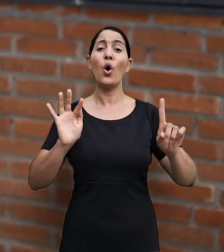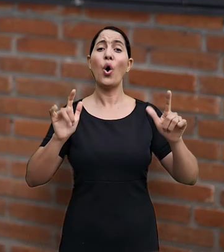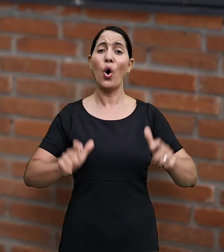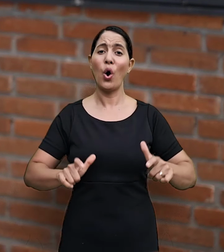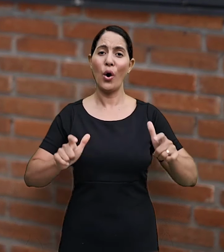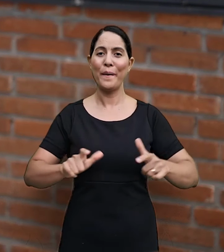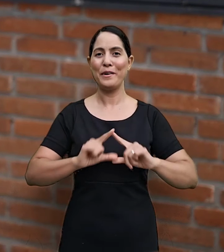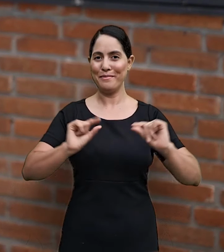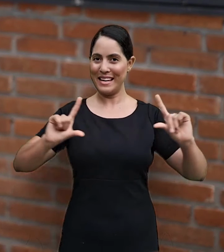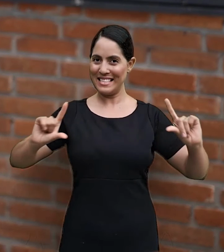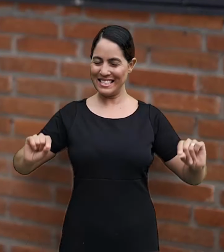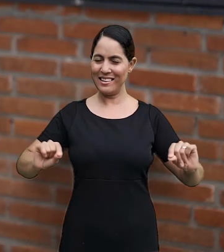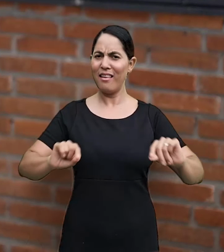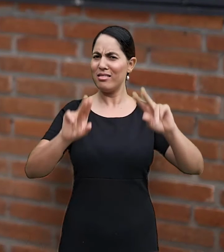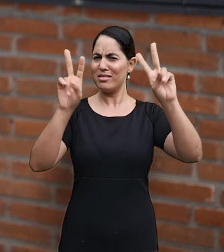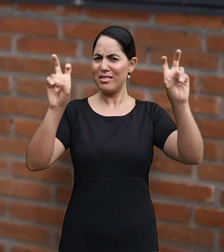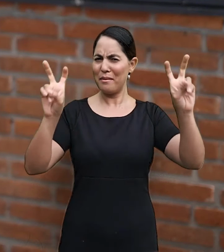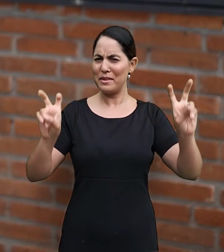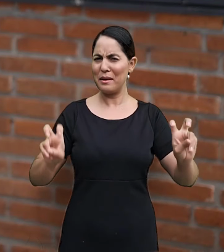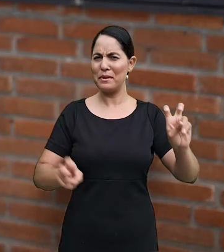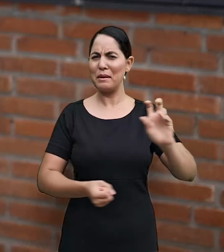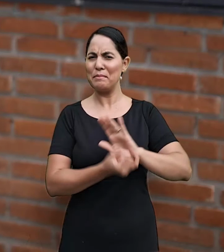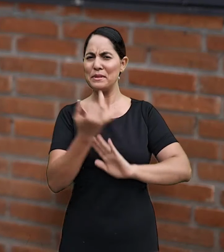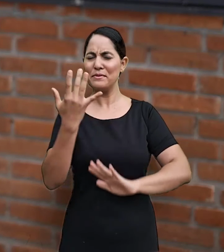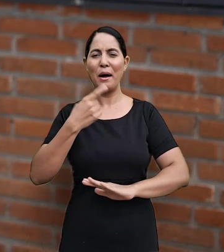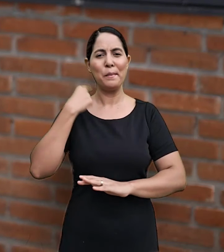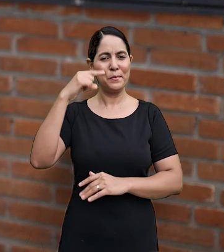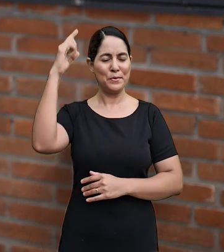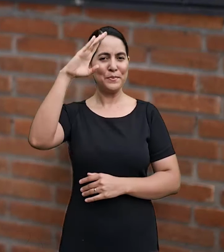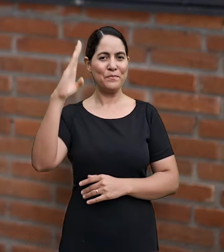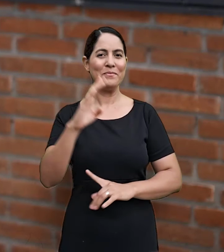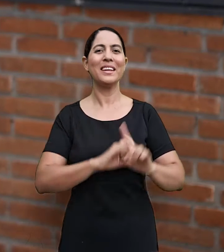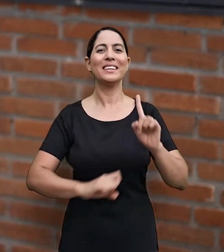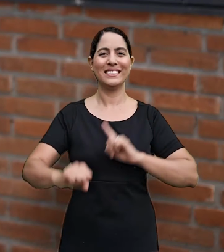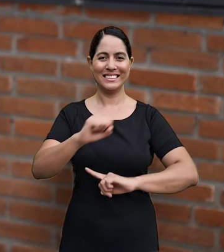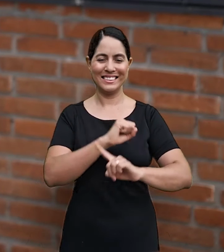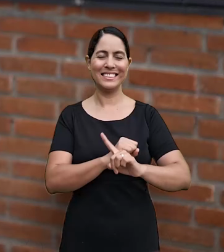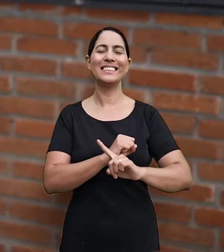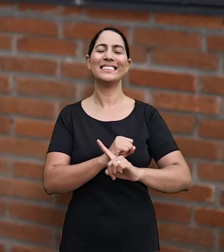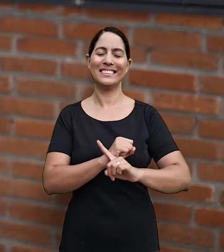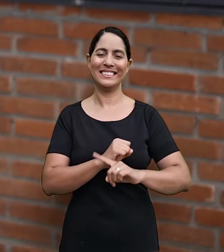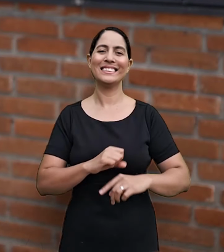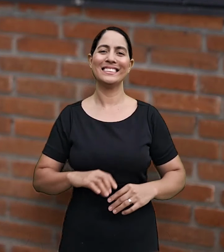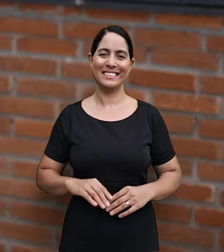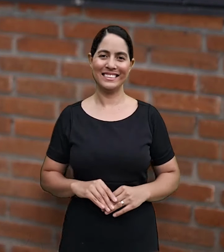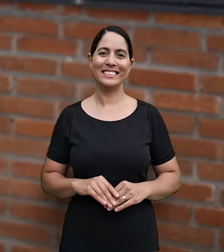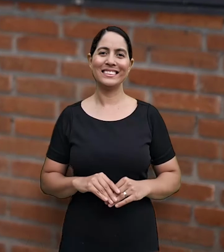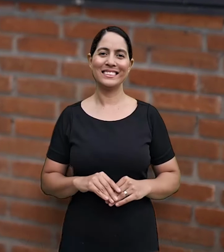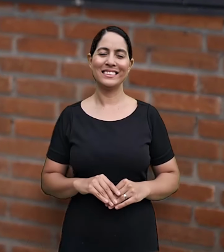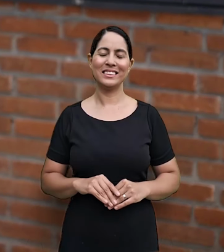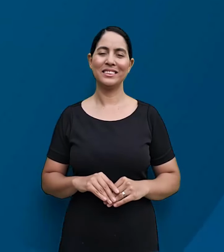Na pauta, uma série de temas de interesse da advocacia brasileira e da sociedade como um todo.